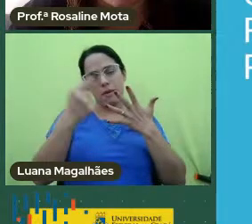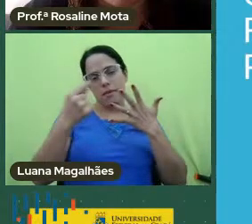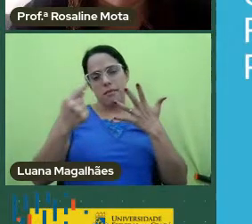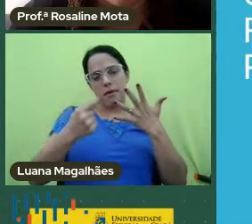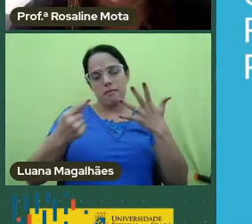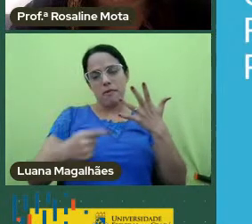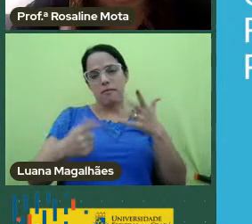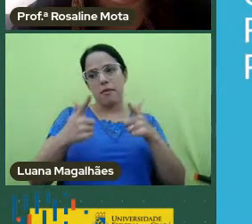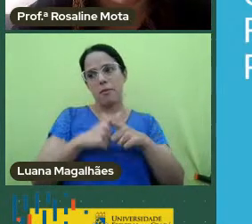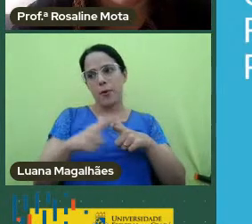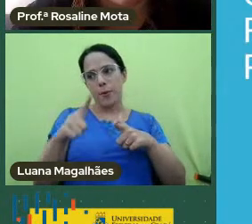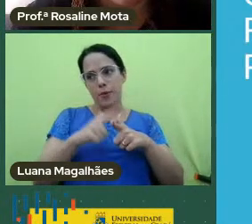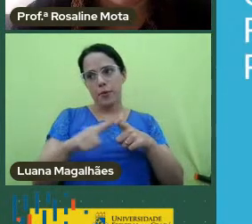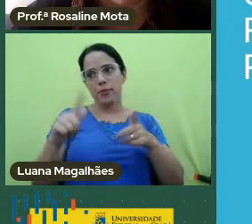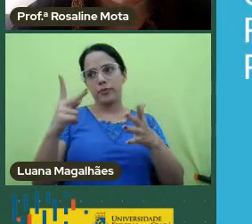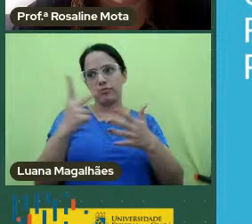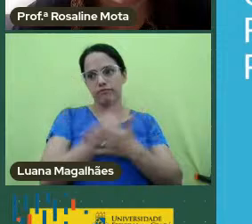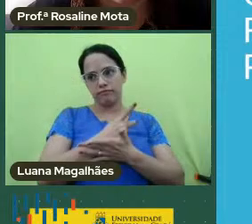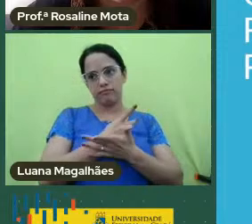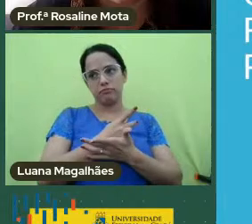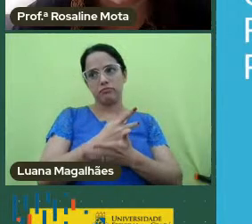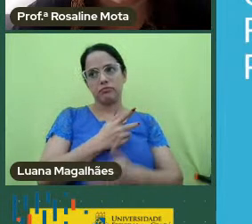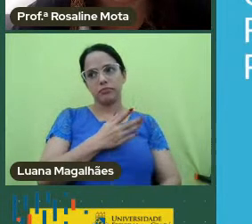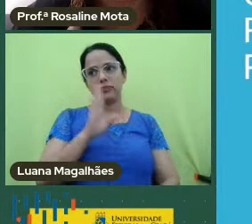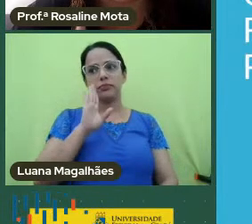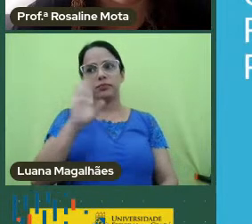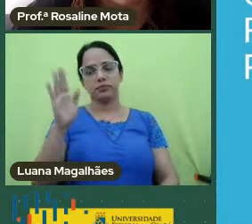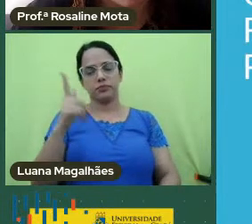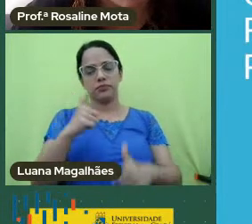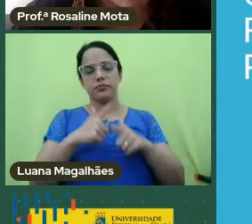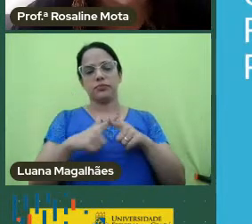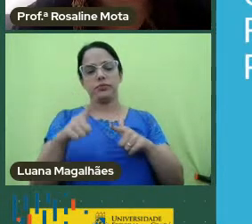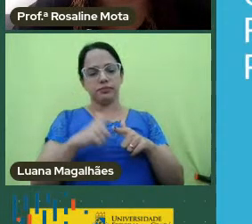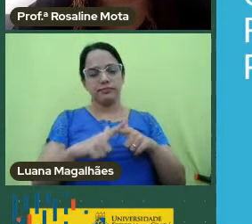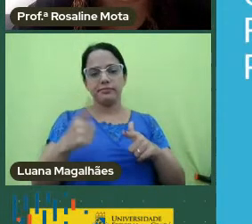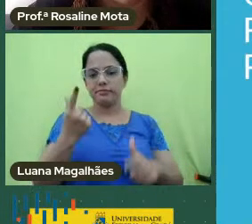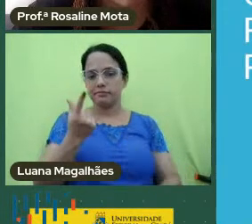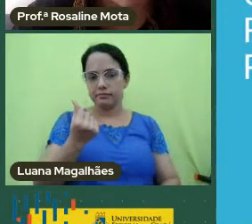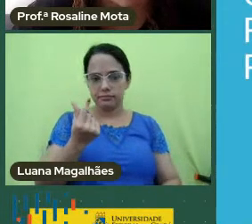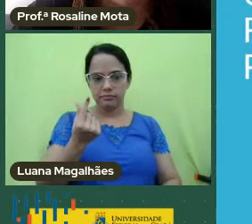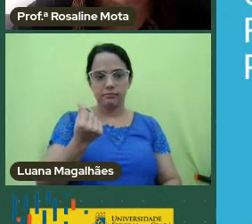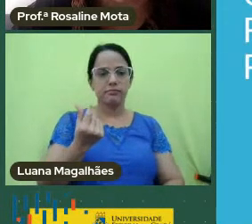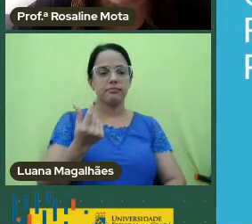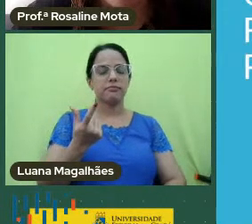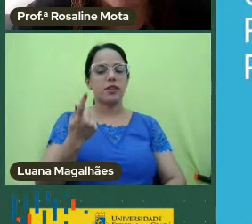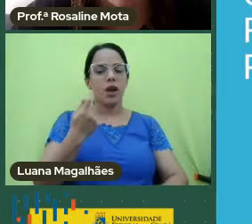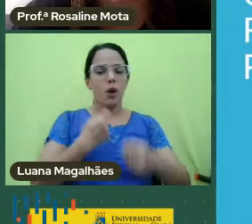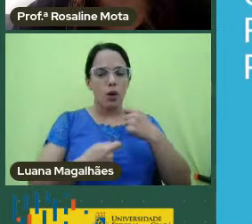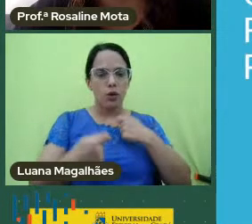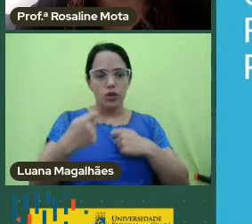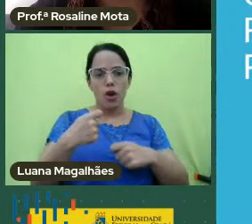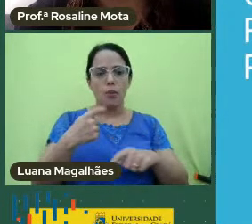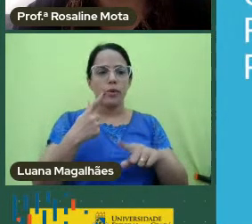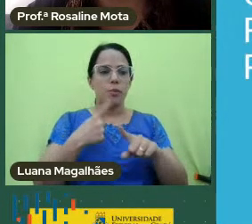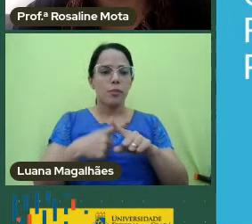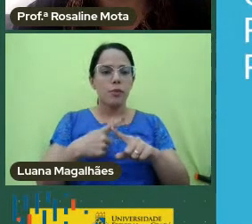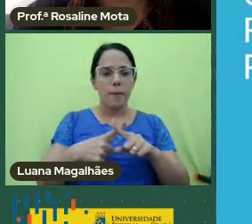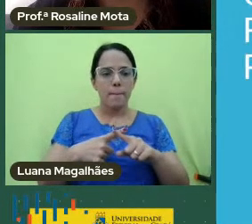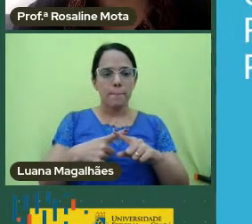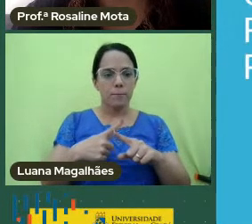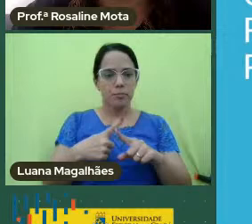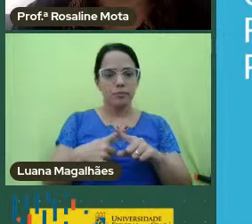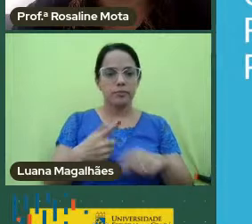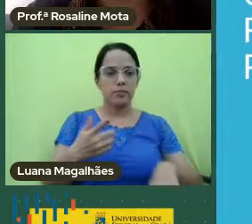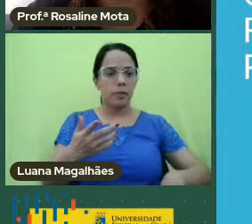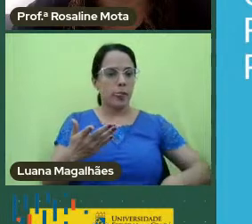uma série de problemas, inclusive problemas de ordem financeira, de ordem econômica. Por quê? Porque